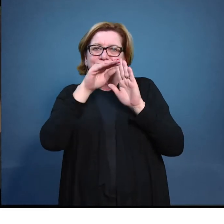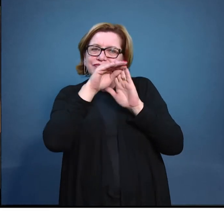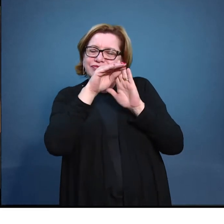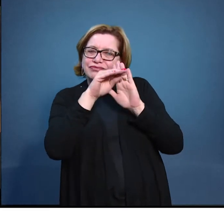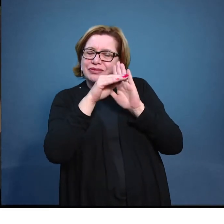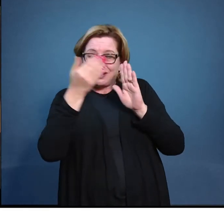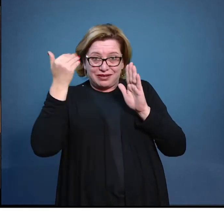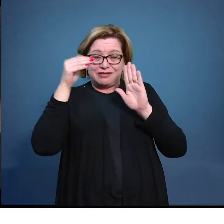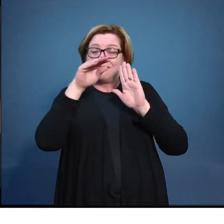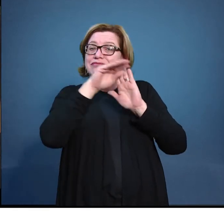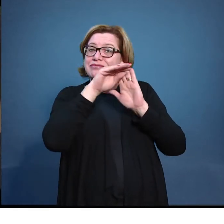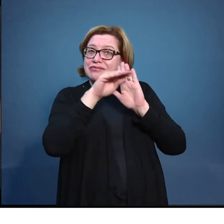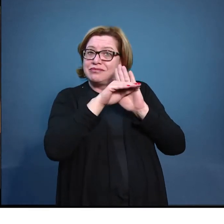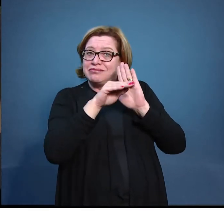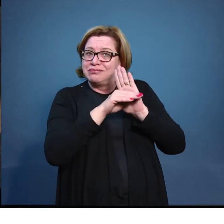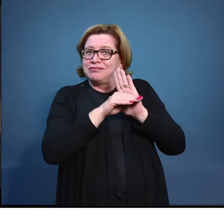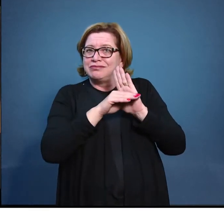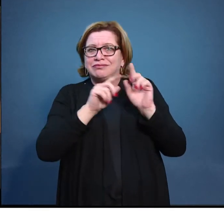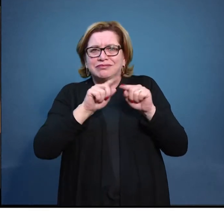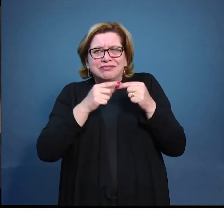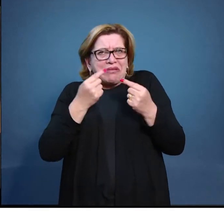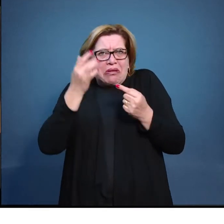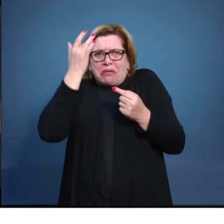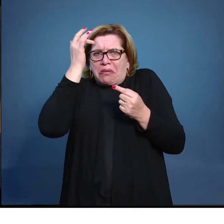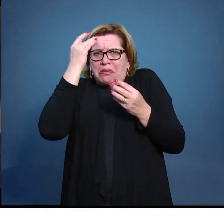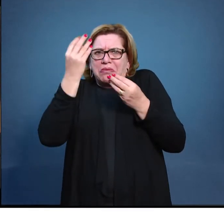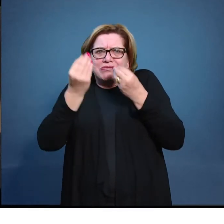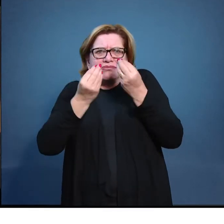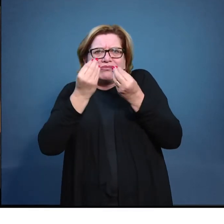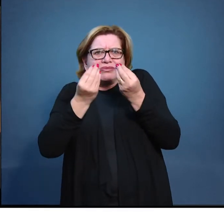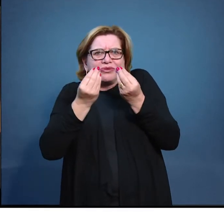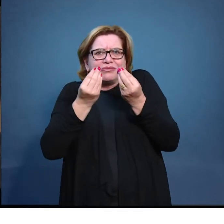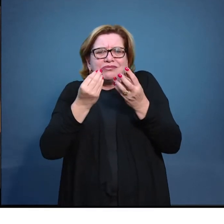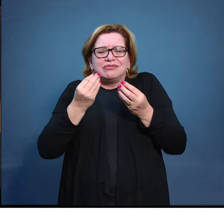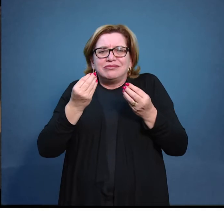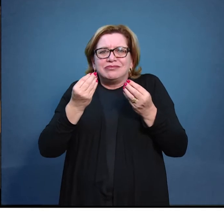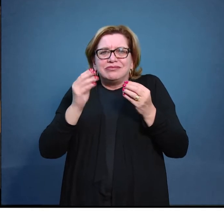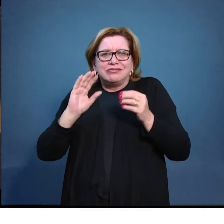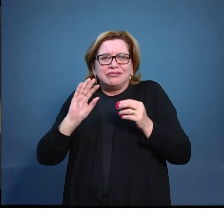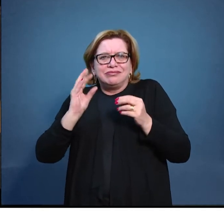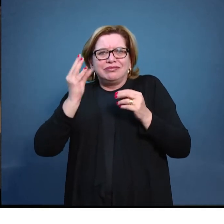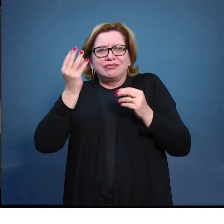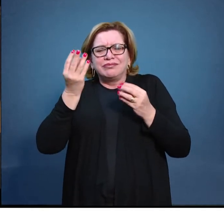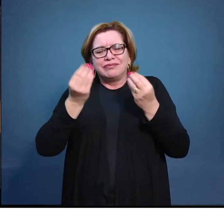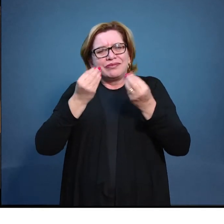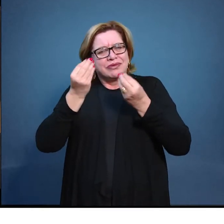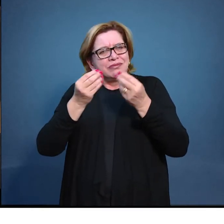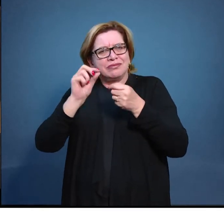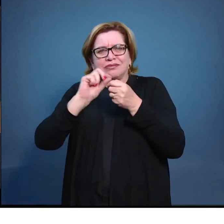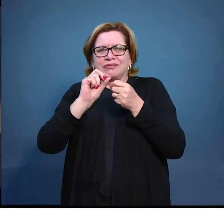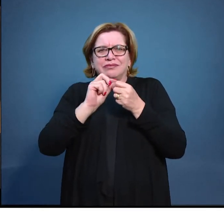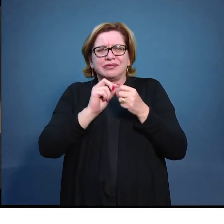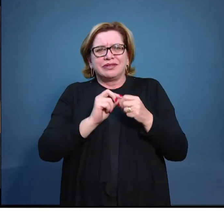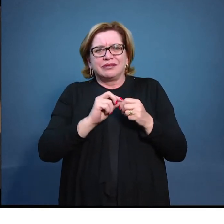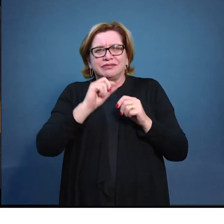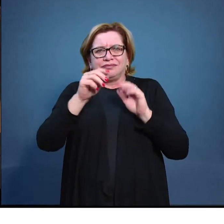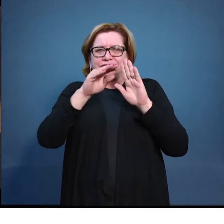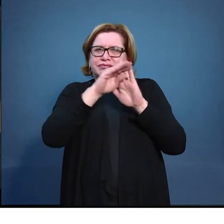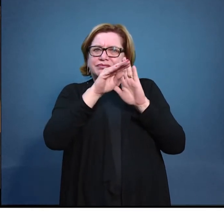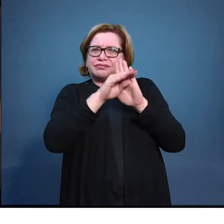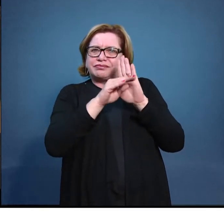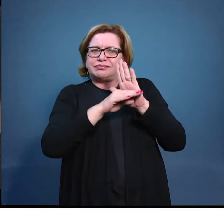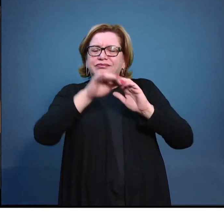planejava-se sem muita noção realmente de como as coisas tinham que ser conduzidas. E o